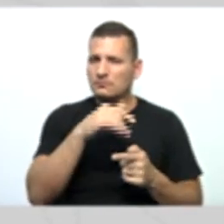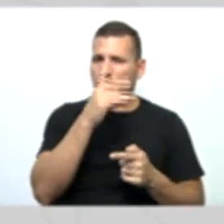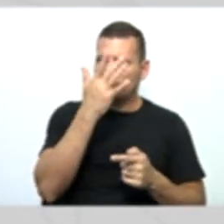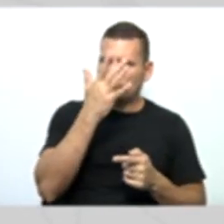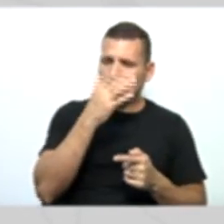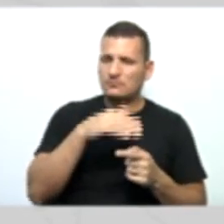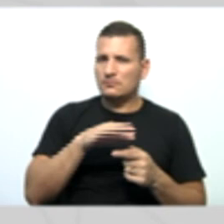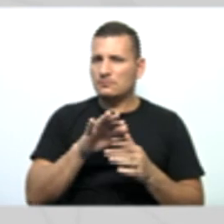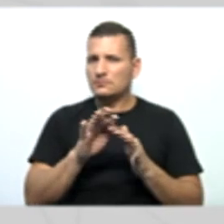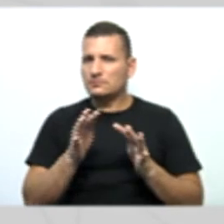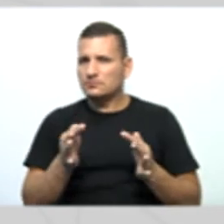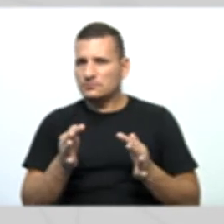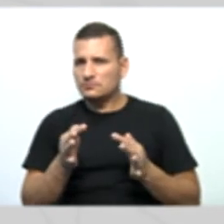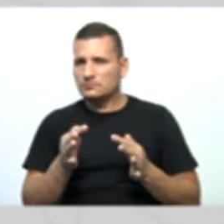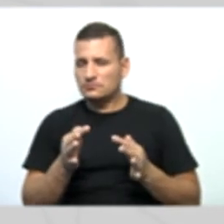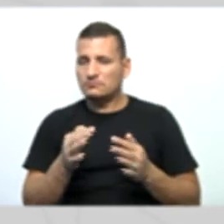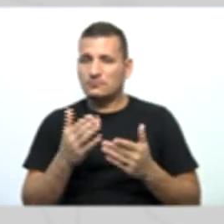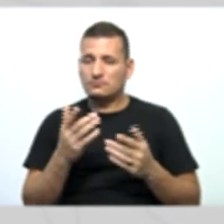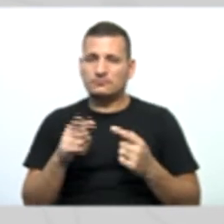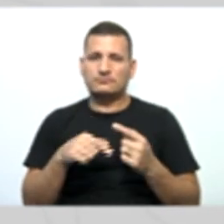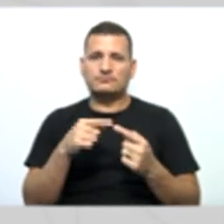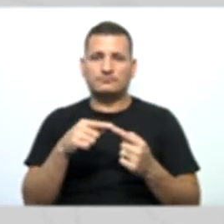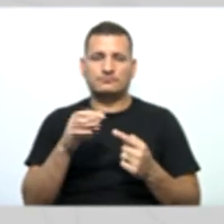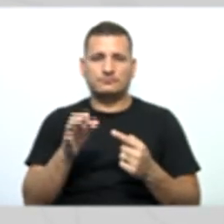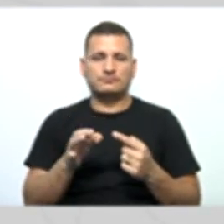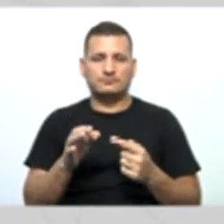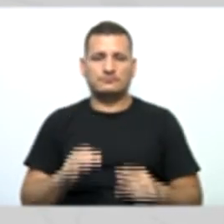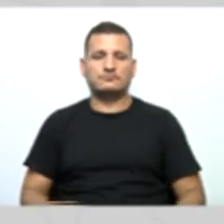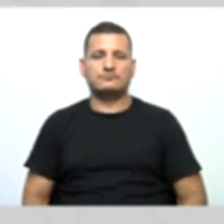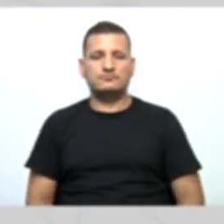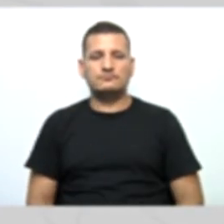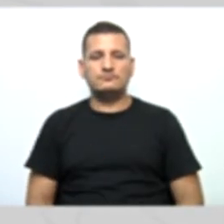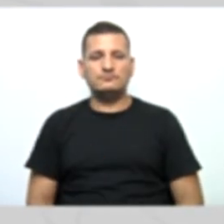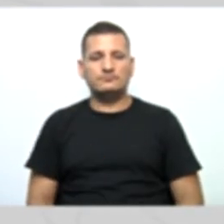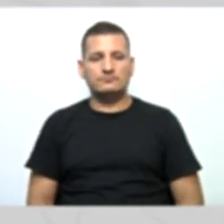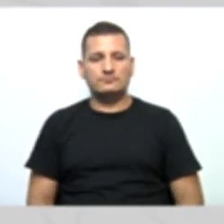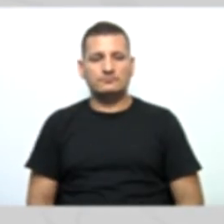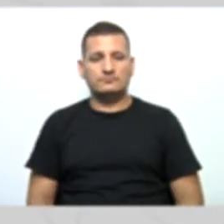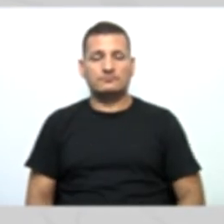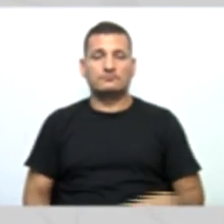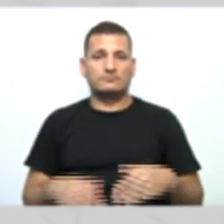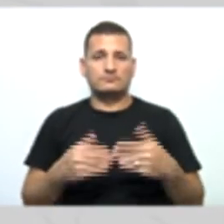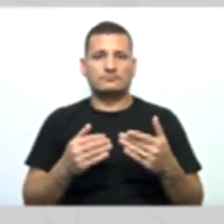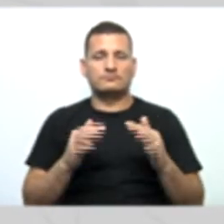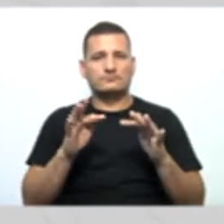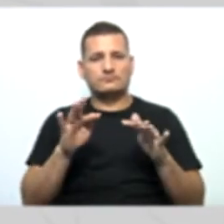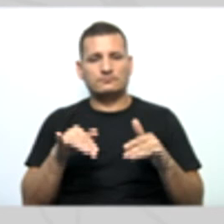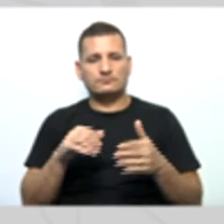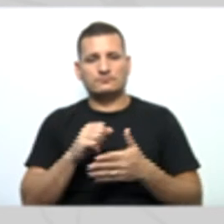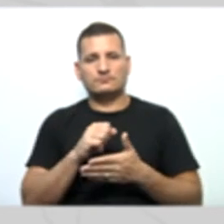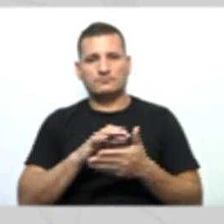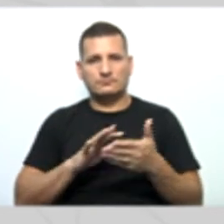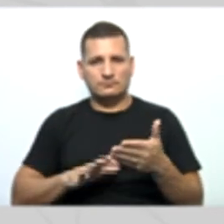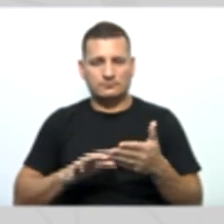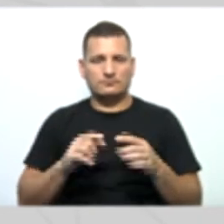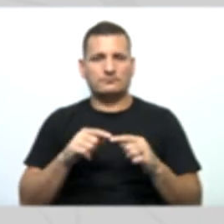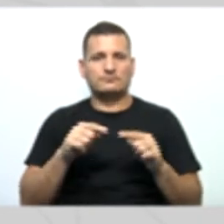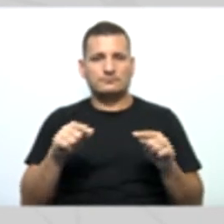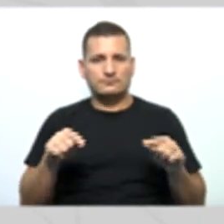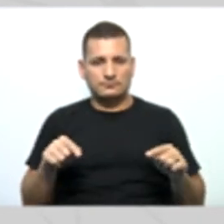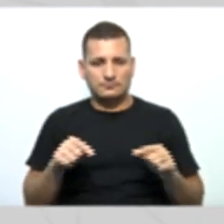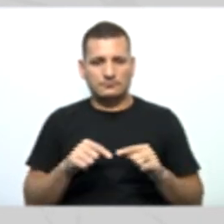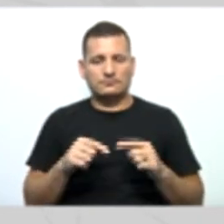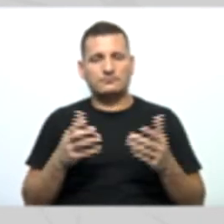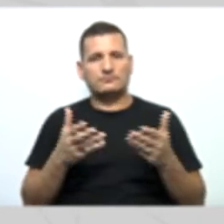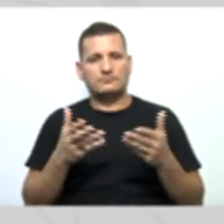Foi a mais simples? Esse é o nosso objetivo, certo? Então, assim, ó, finalizou a atividade de percurso, ou atividade em sala,